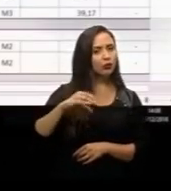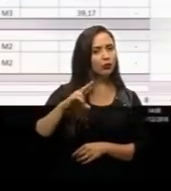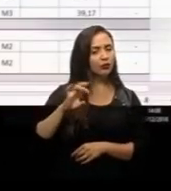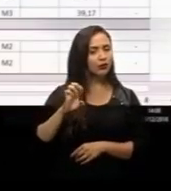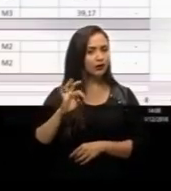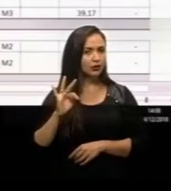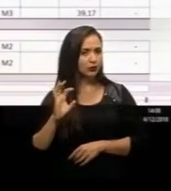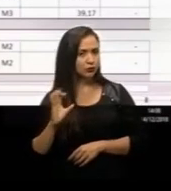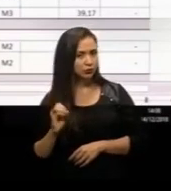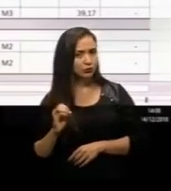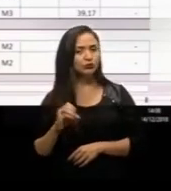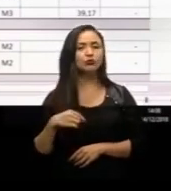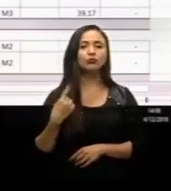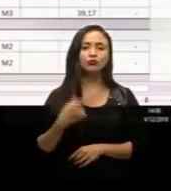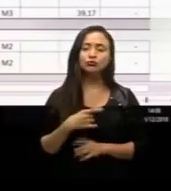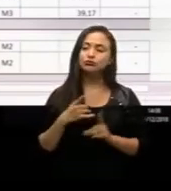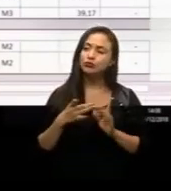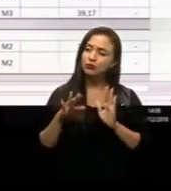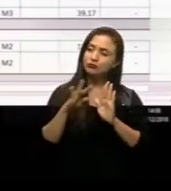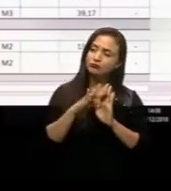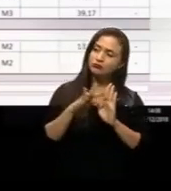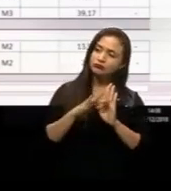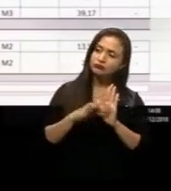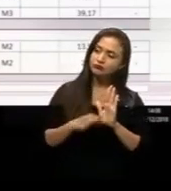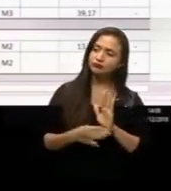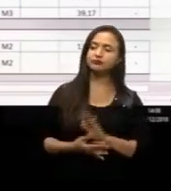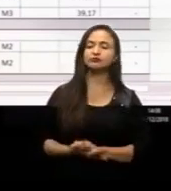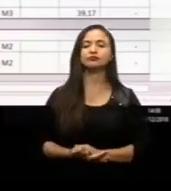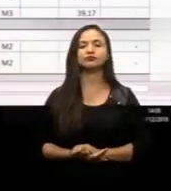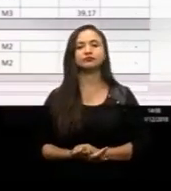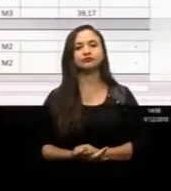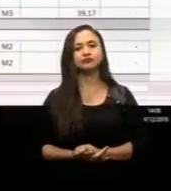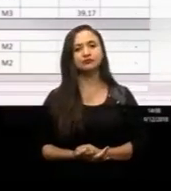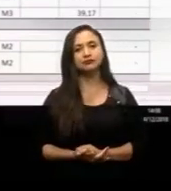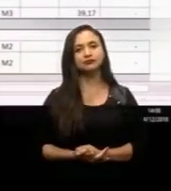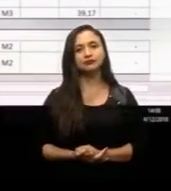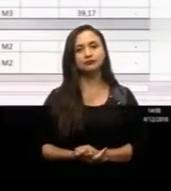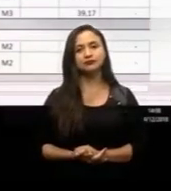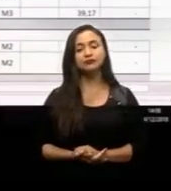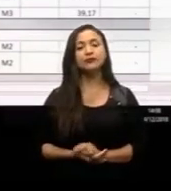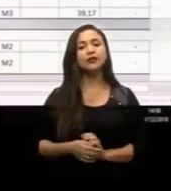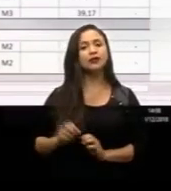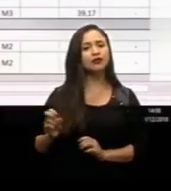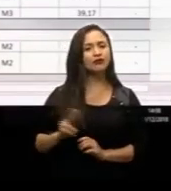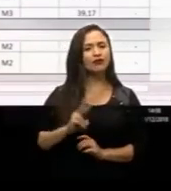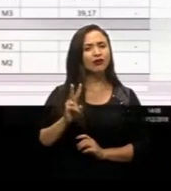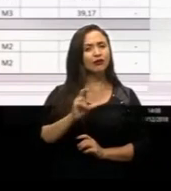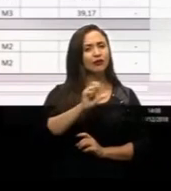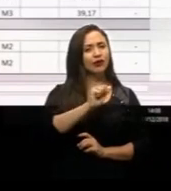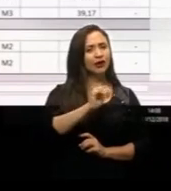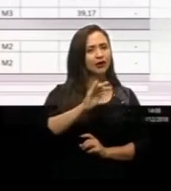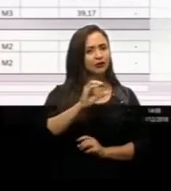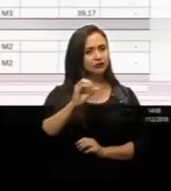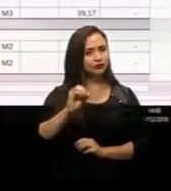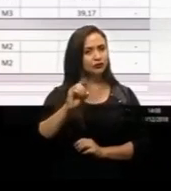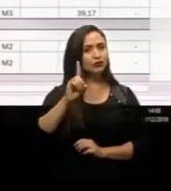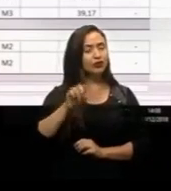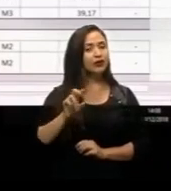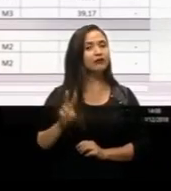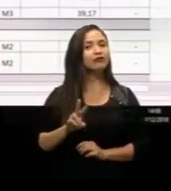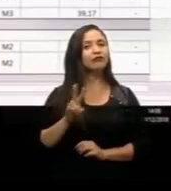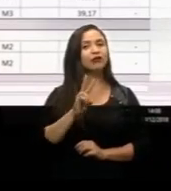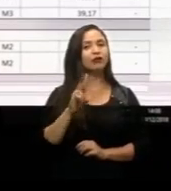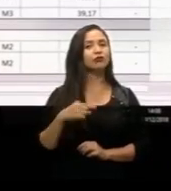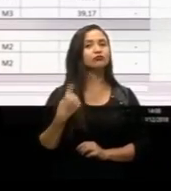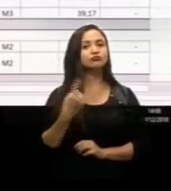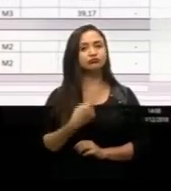Nesse caso aqui, a gente está levantando eles. Bom, esse valor de aço, Ele é um valor que a gente está